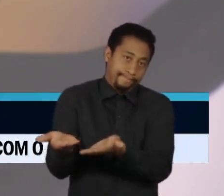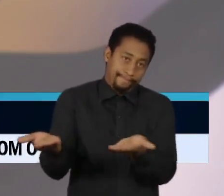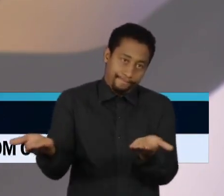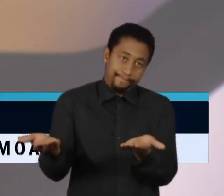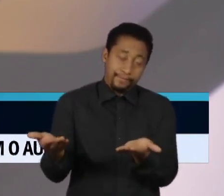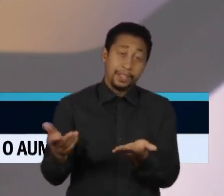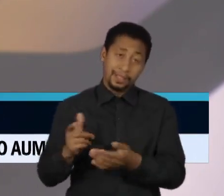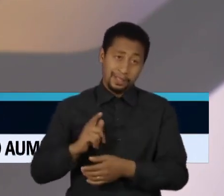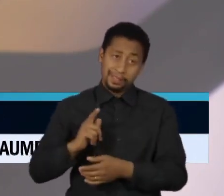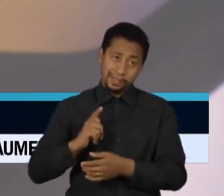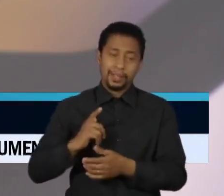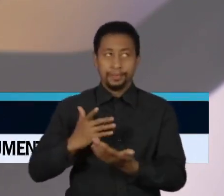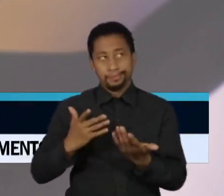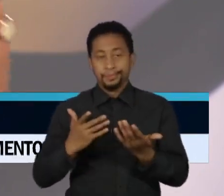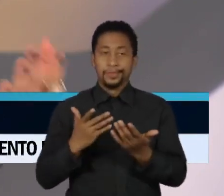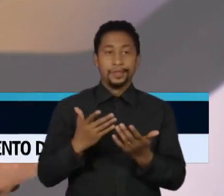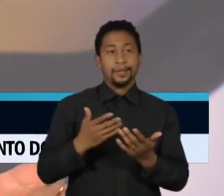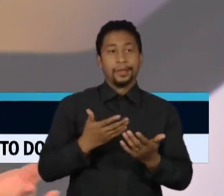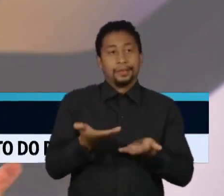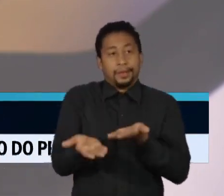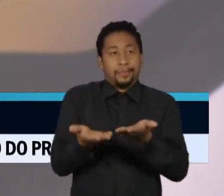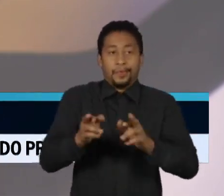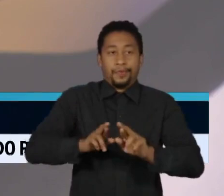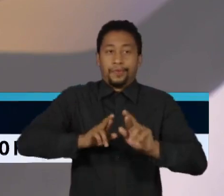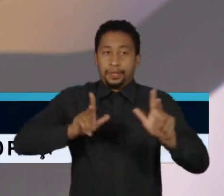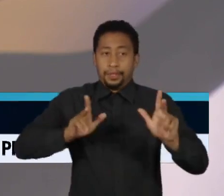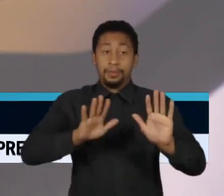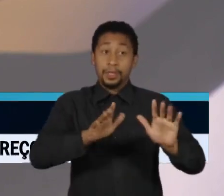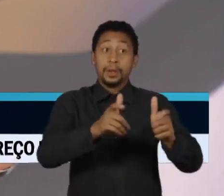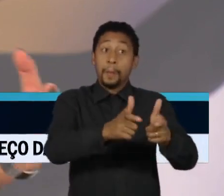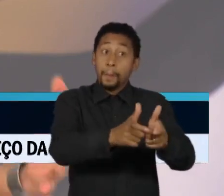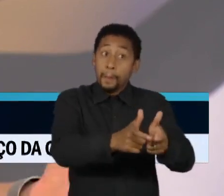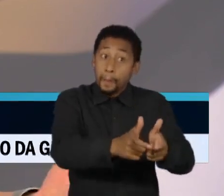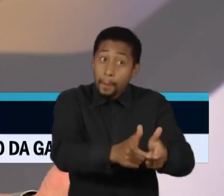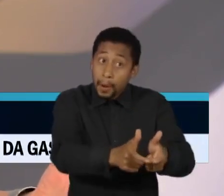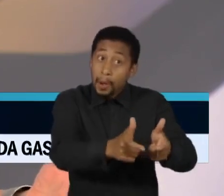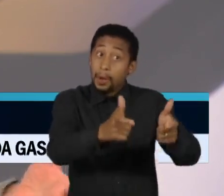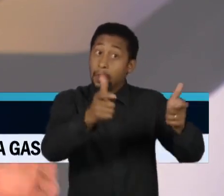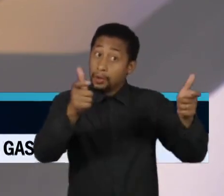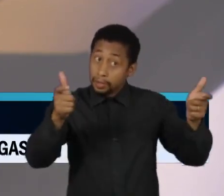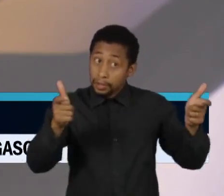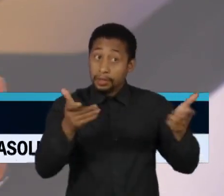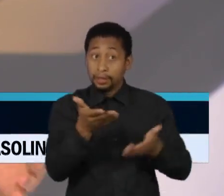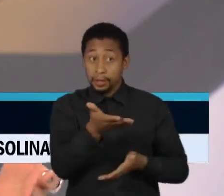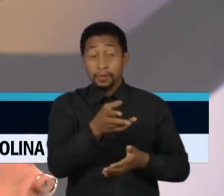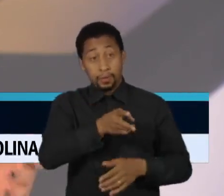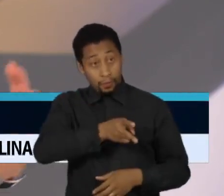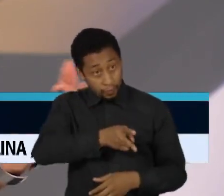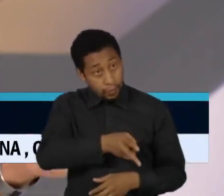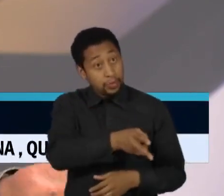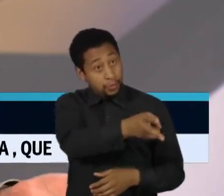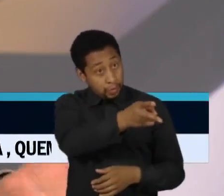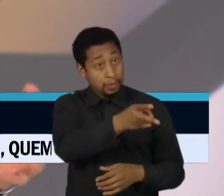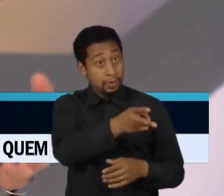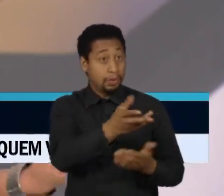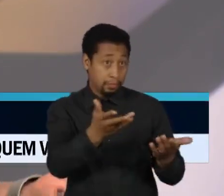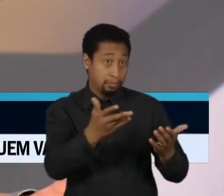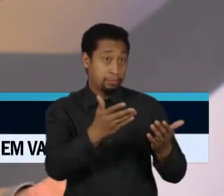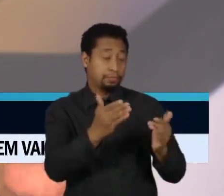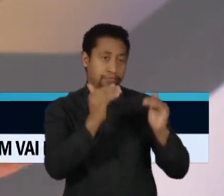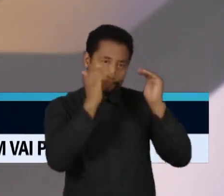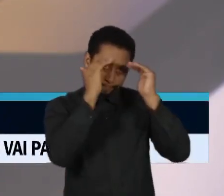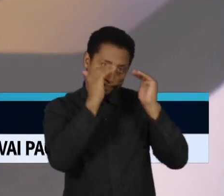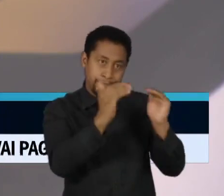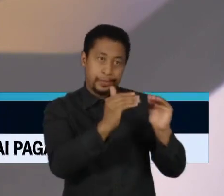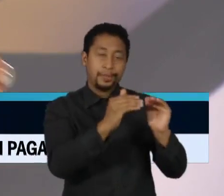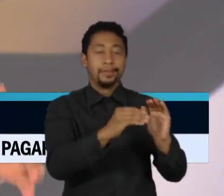uma questão diferenciada, mas a grande maioria vai seguir e vai cumprir a prisão